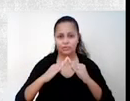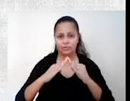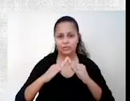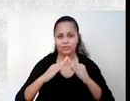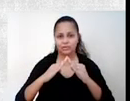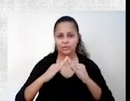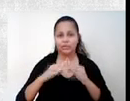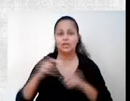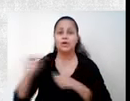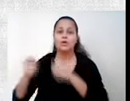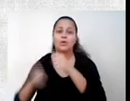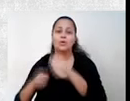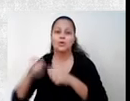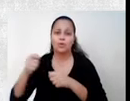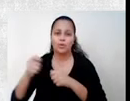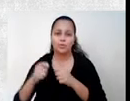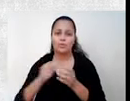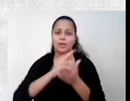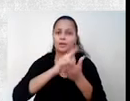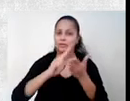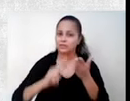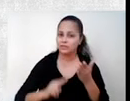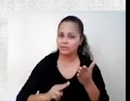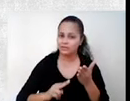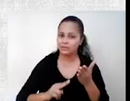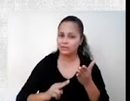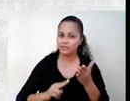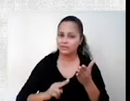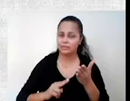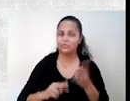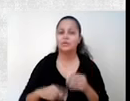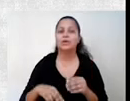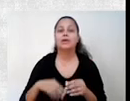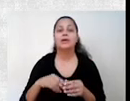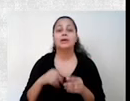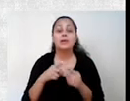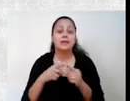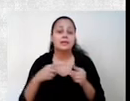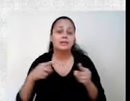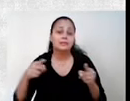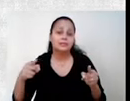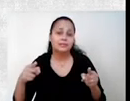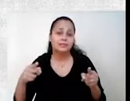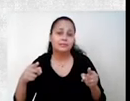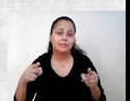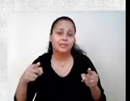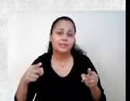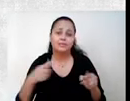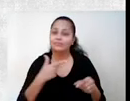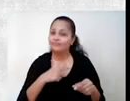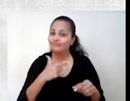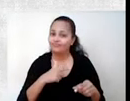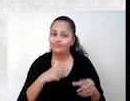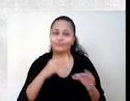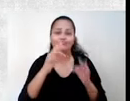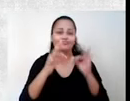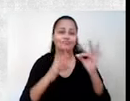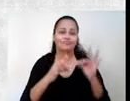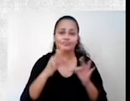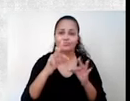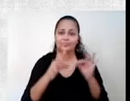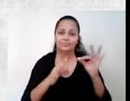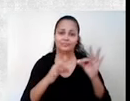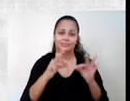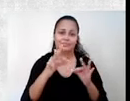e artesanato. Esse crescimento, no entanto, quase sempre era desordenado,